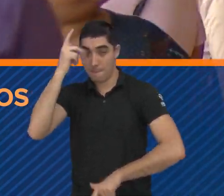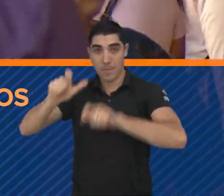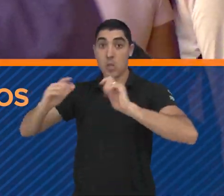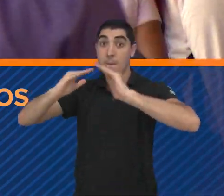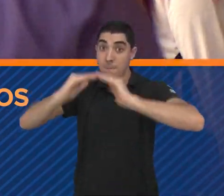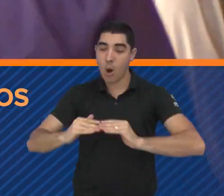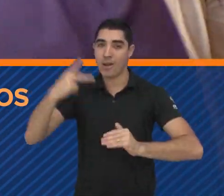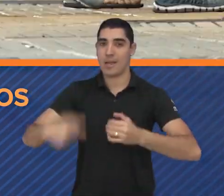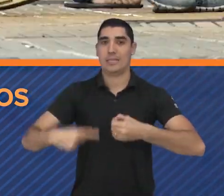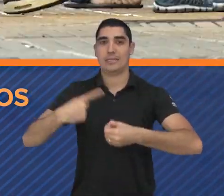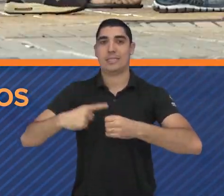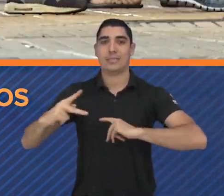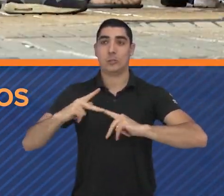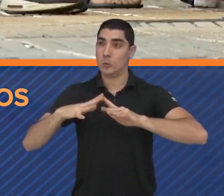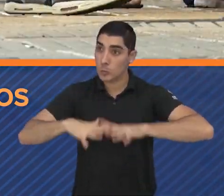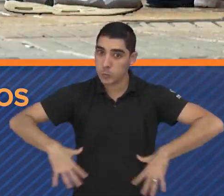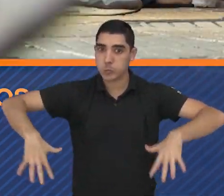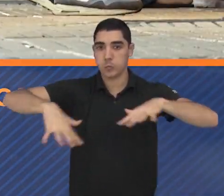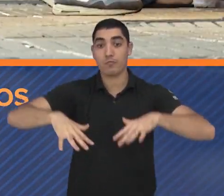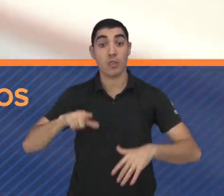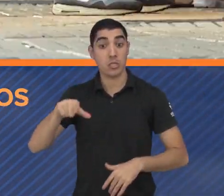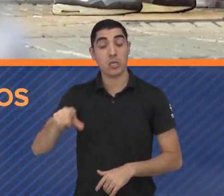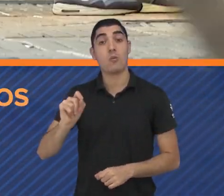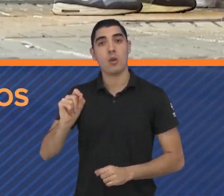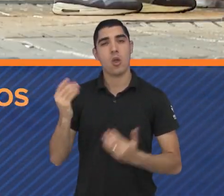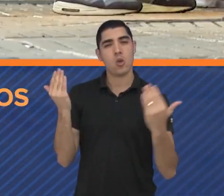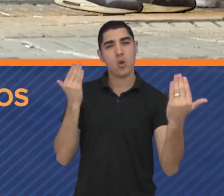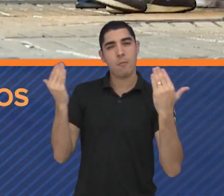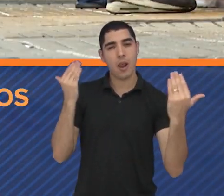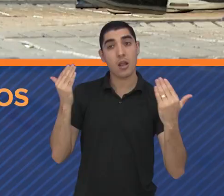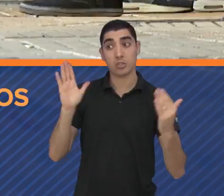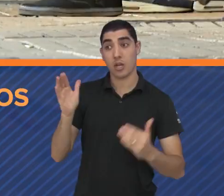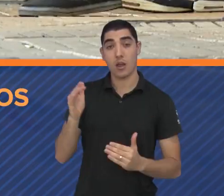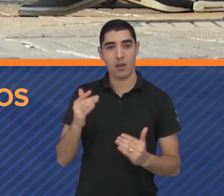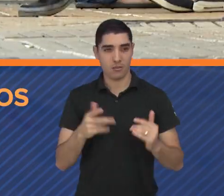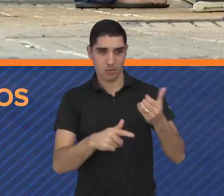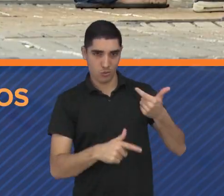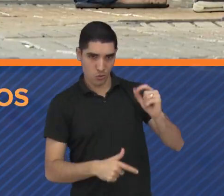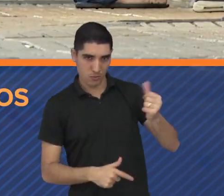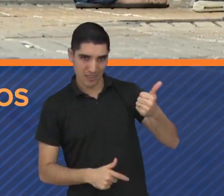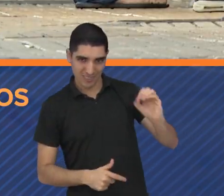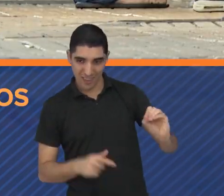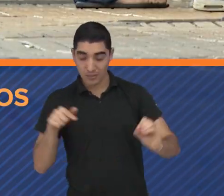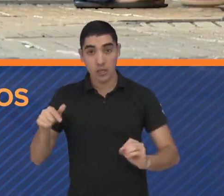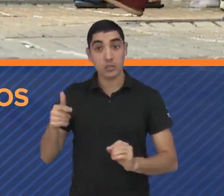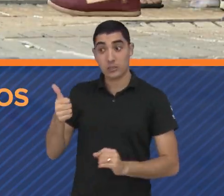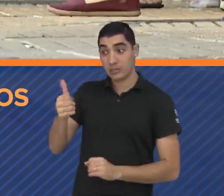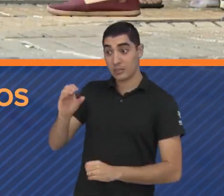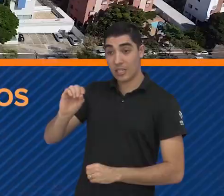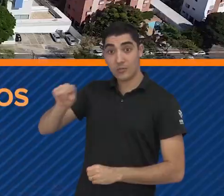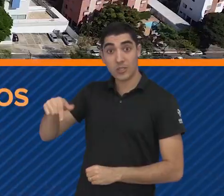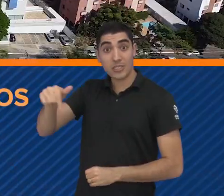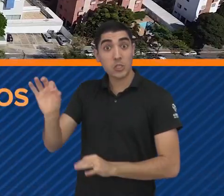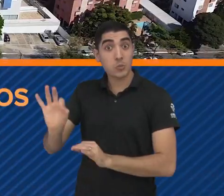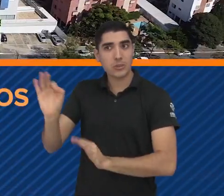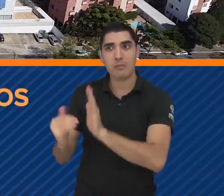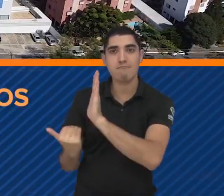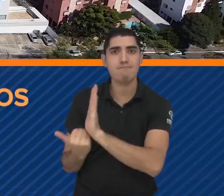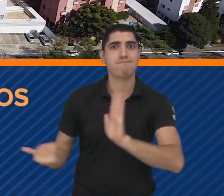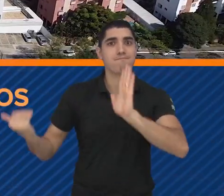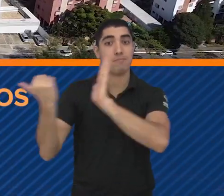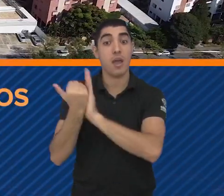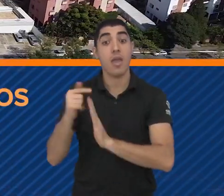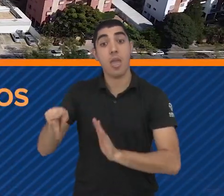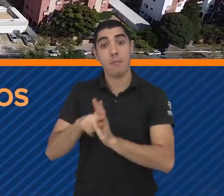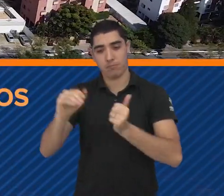697.054 pessoas. O número representa uma alta de 10,7% na comparação com 2010. É a